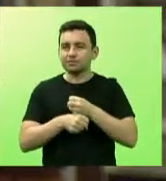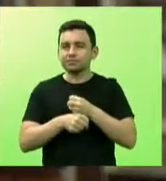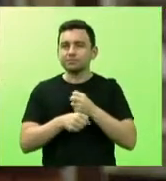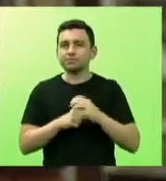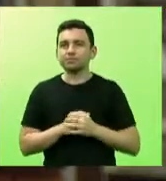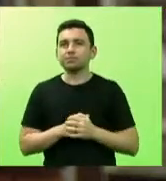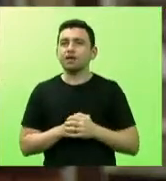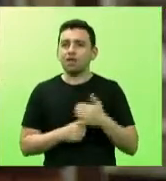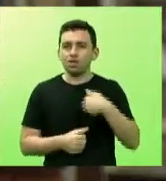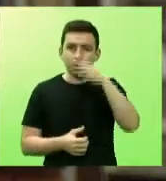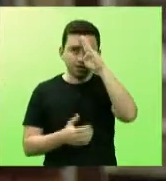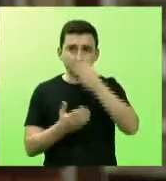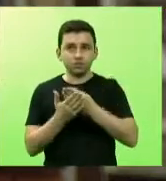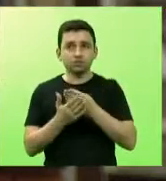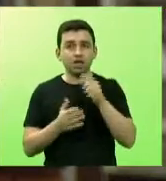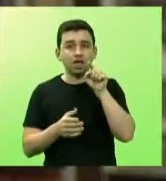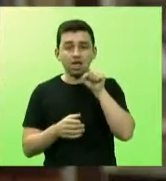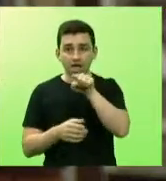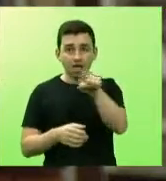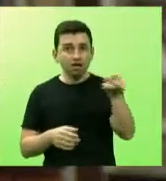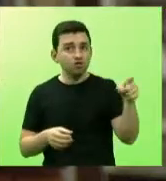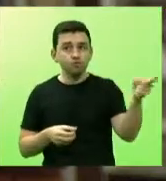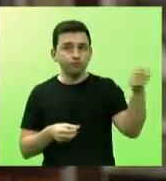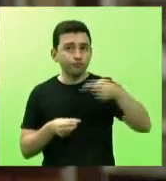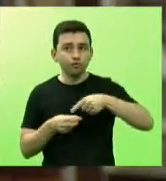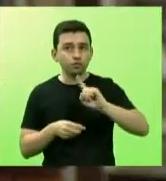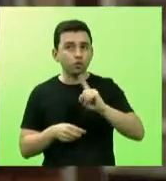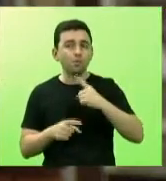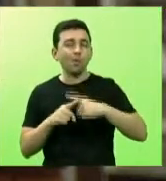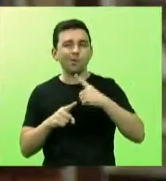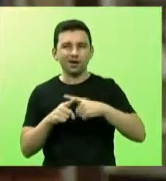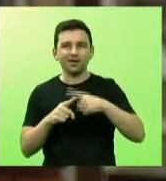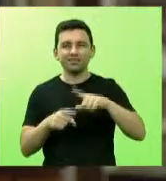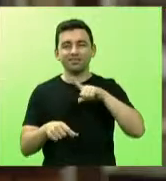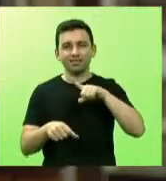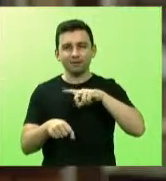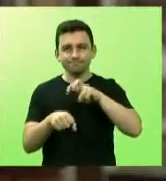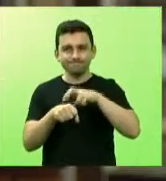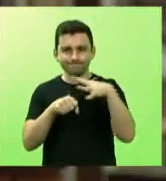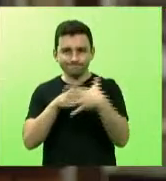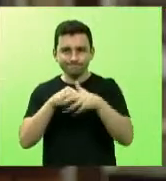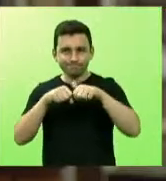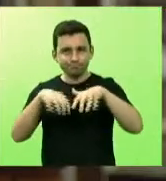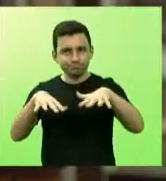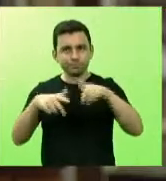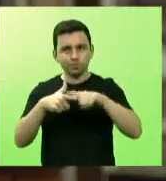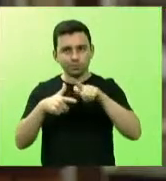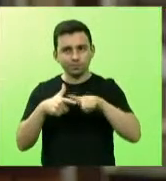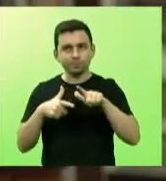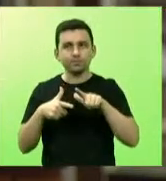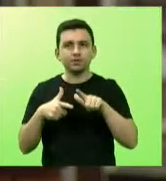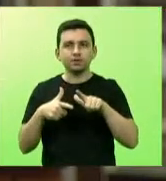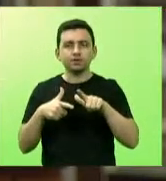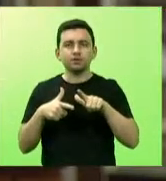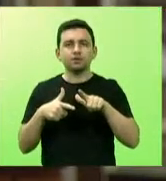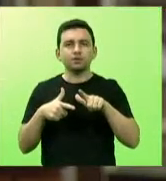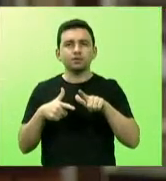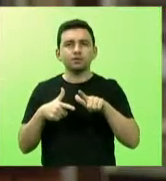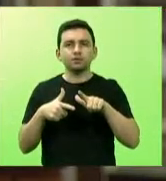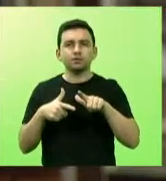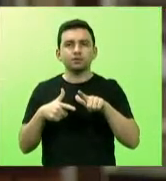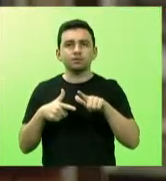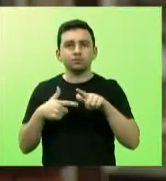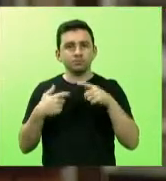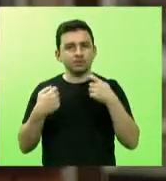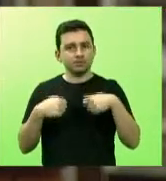Eu acredito que eles não retornaram esse ano em decorrência do Covid-19. Né? A gente tem